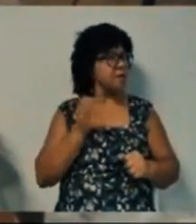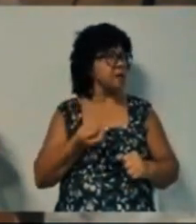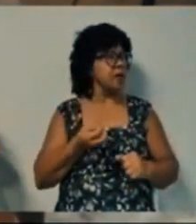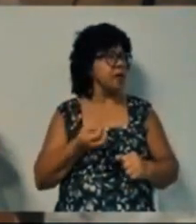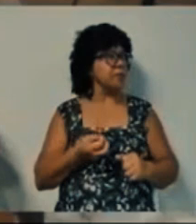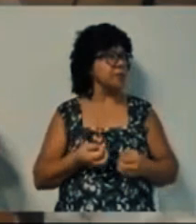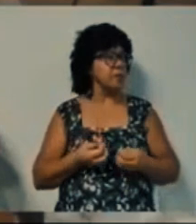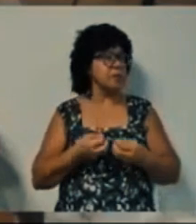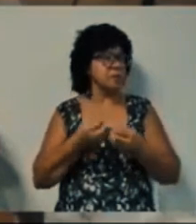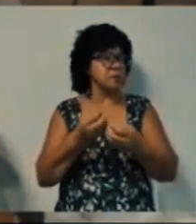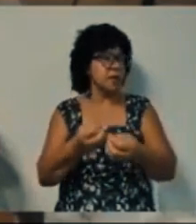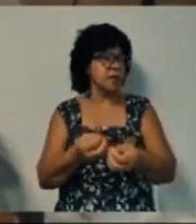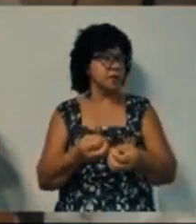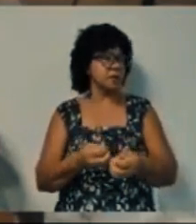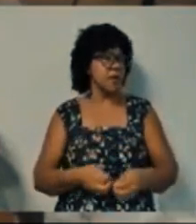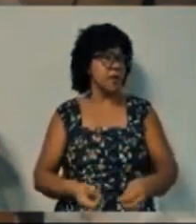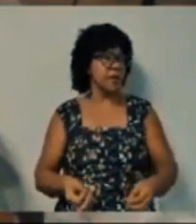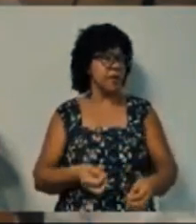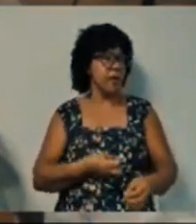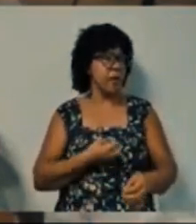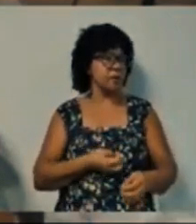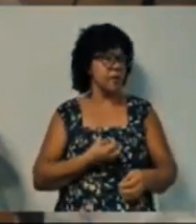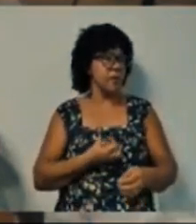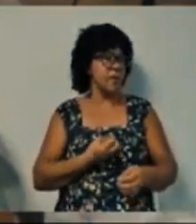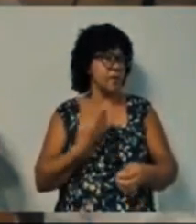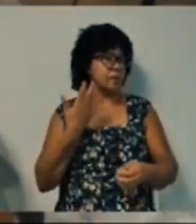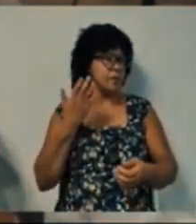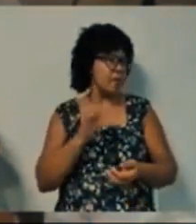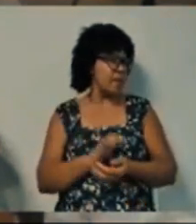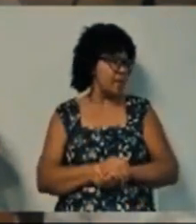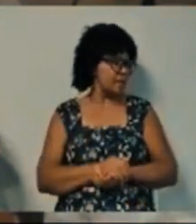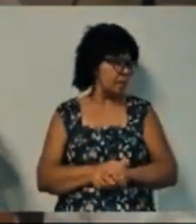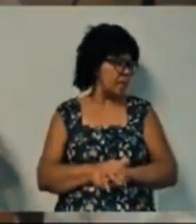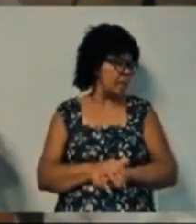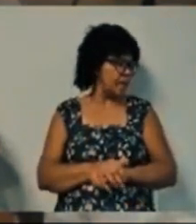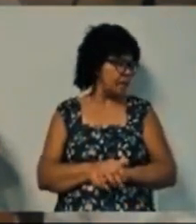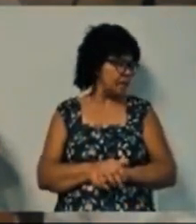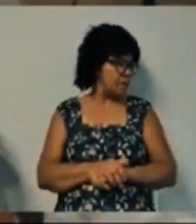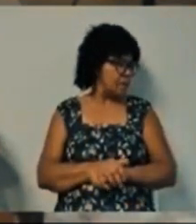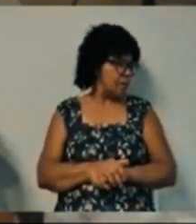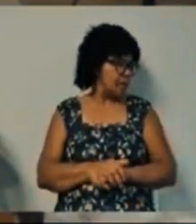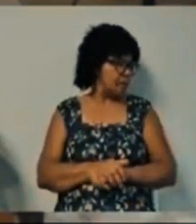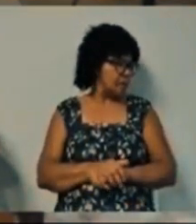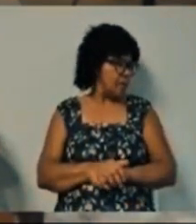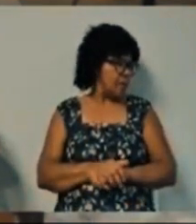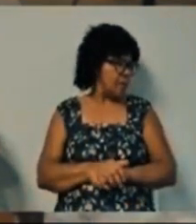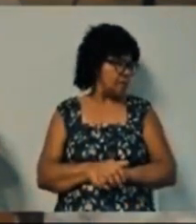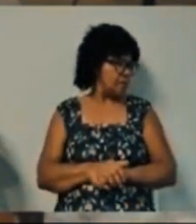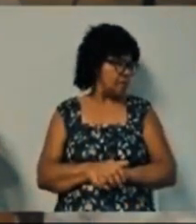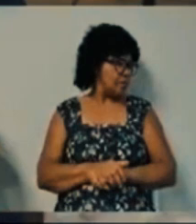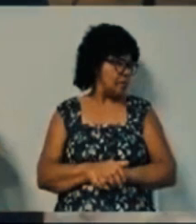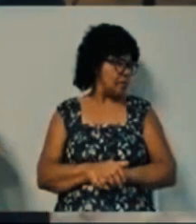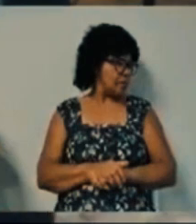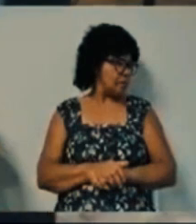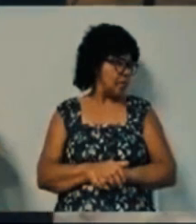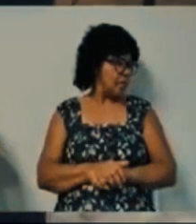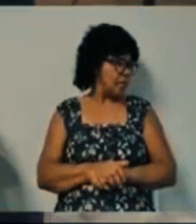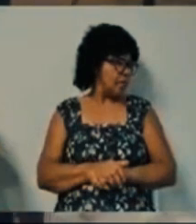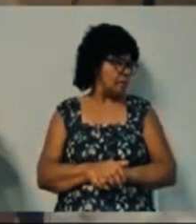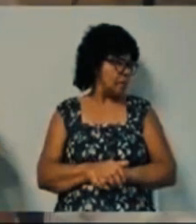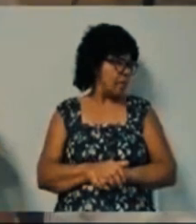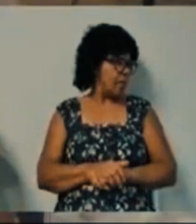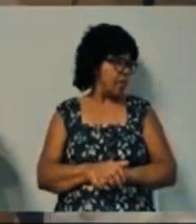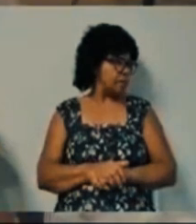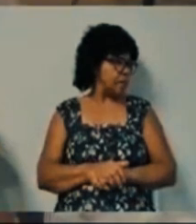vida. Lemandarabashuri candalaia. Levanta a tua mão onde tu estás. Há uma graça divina